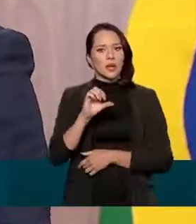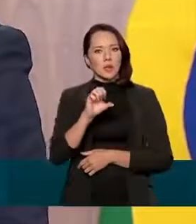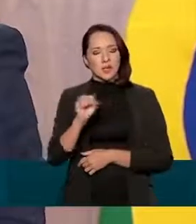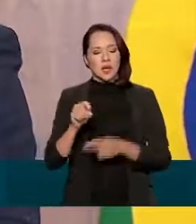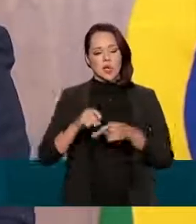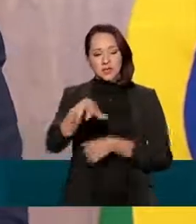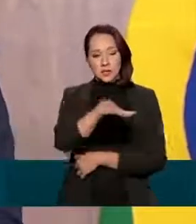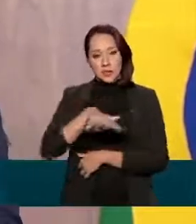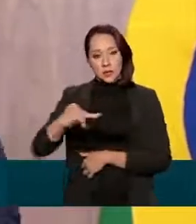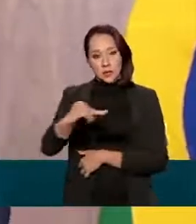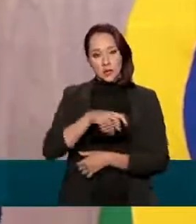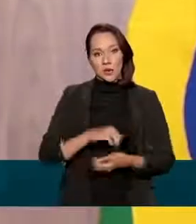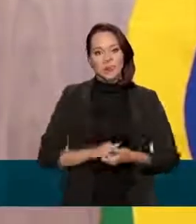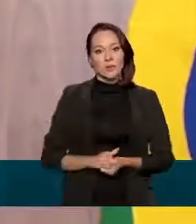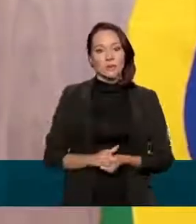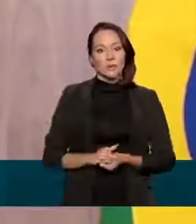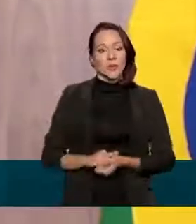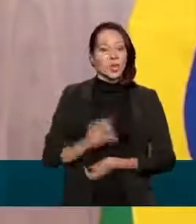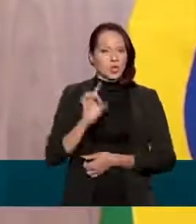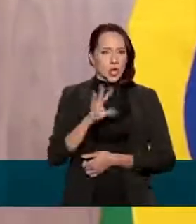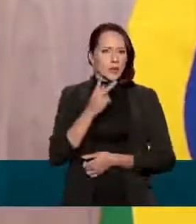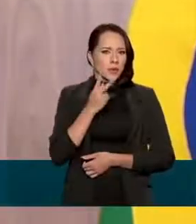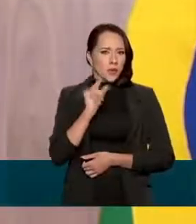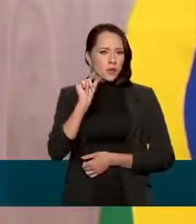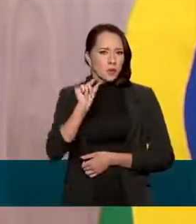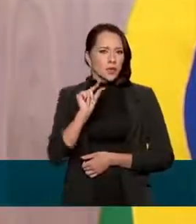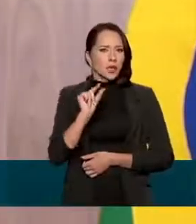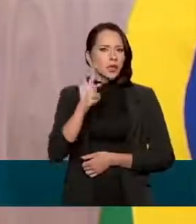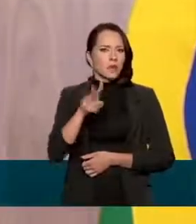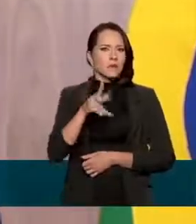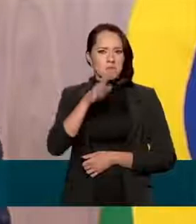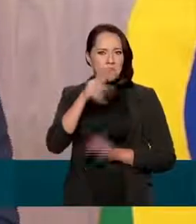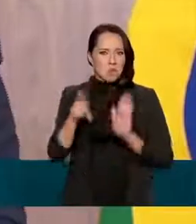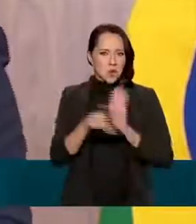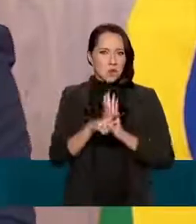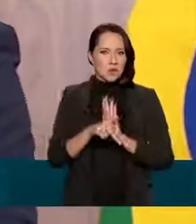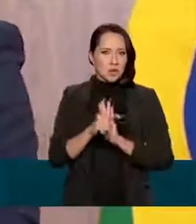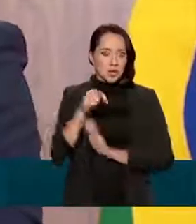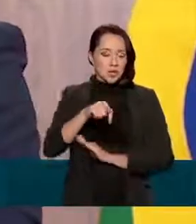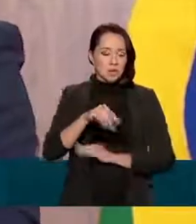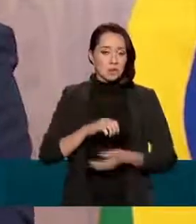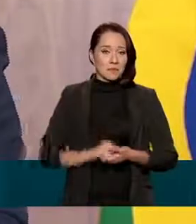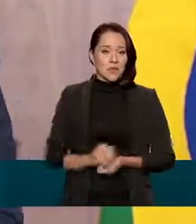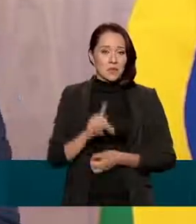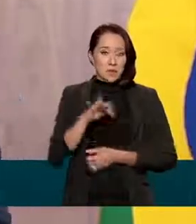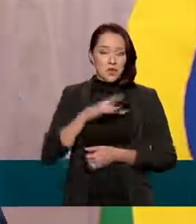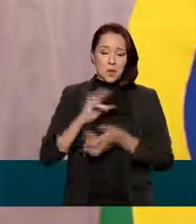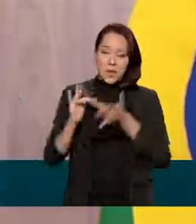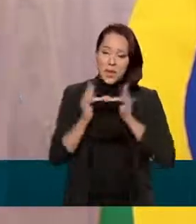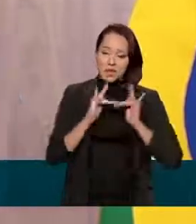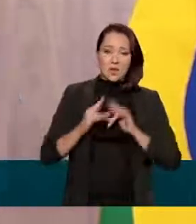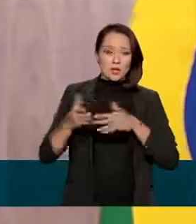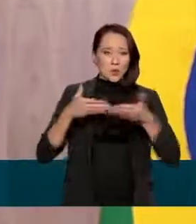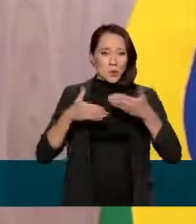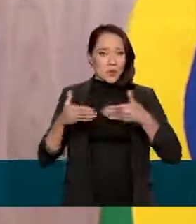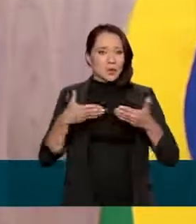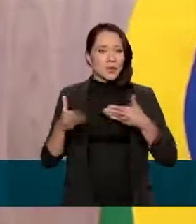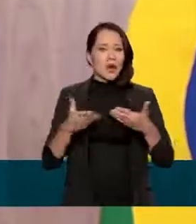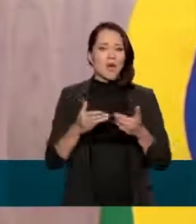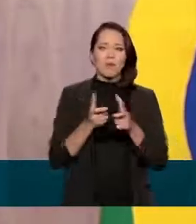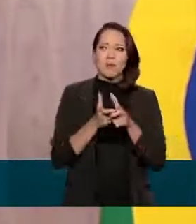e nesse território solo por mencionar um caso particular de um comercial